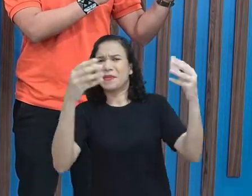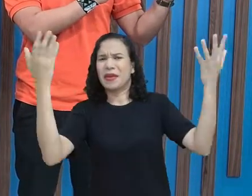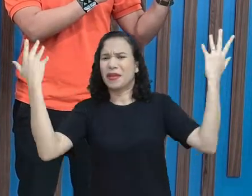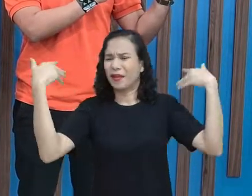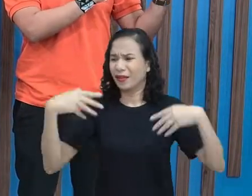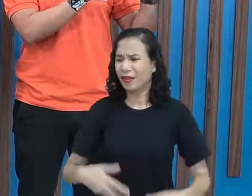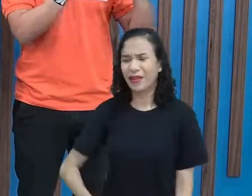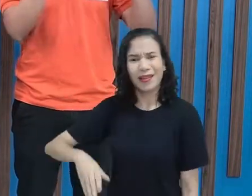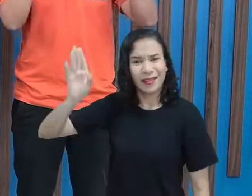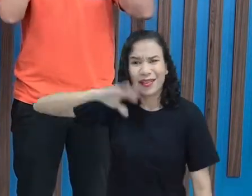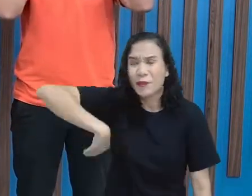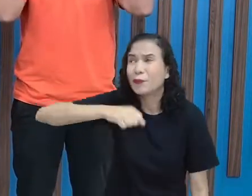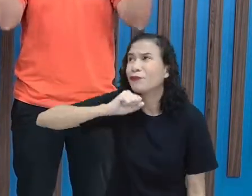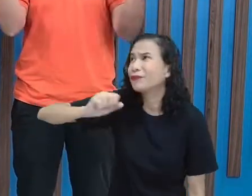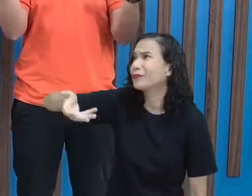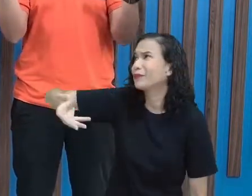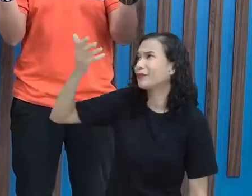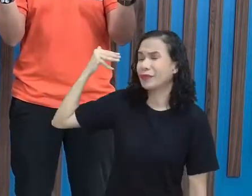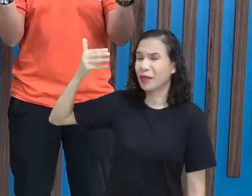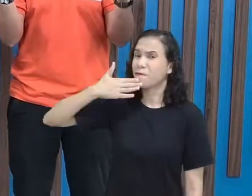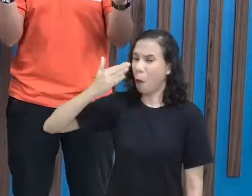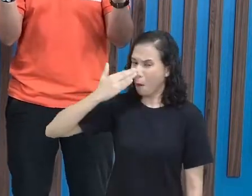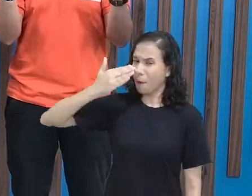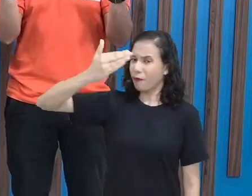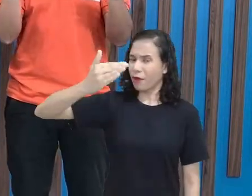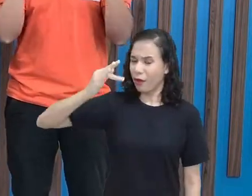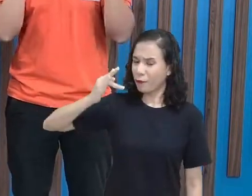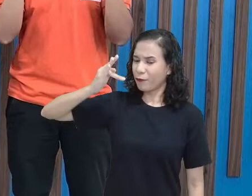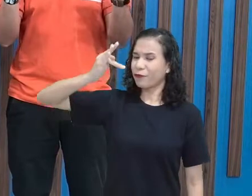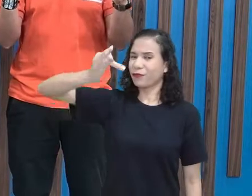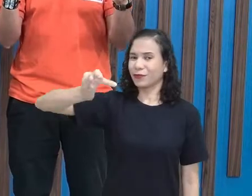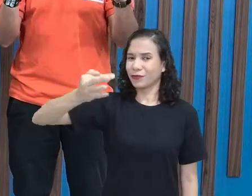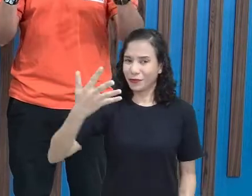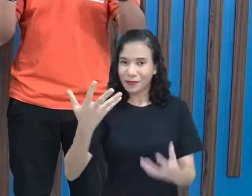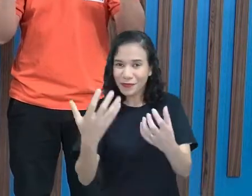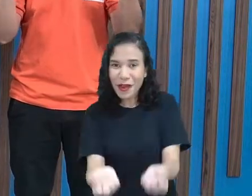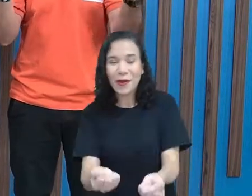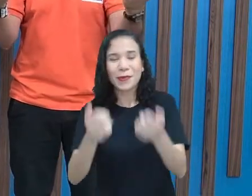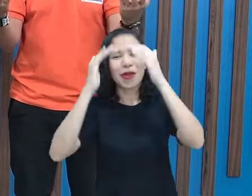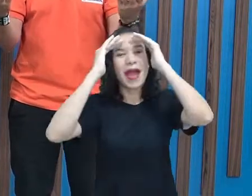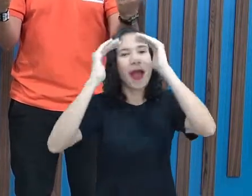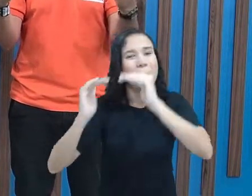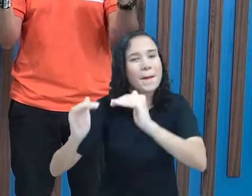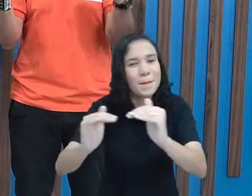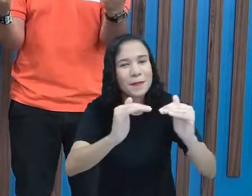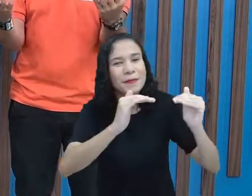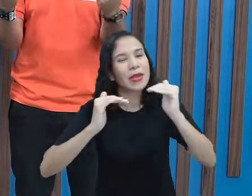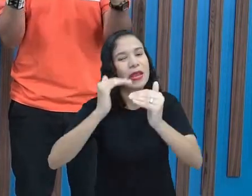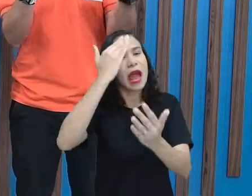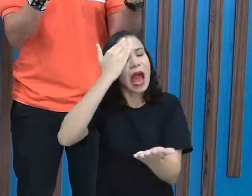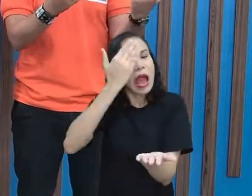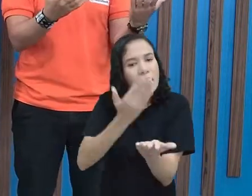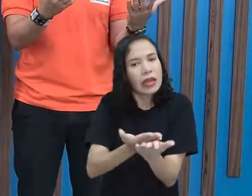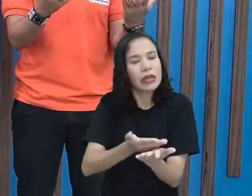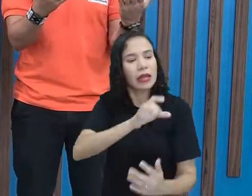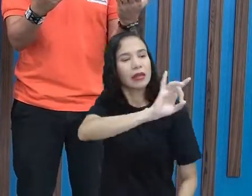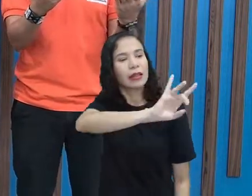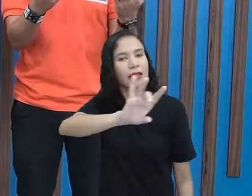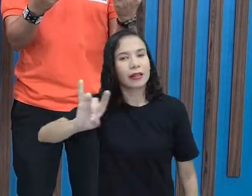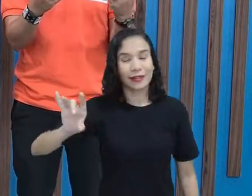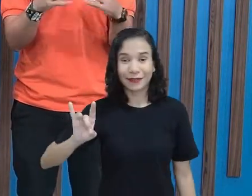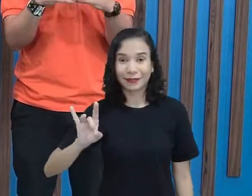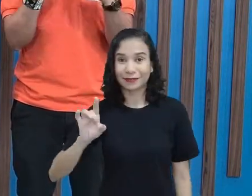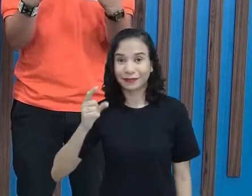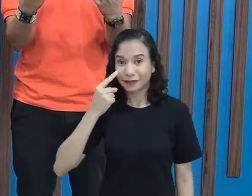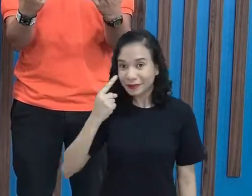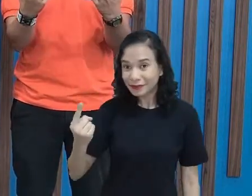Idade muito tempo, Média, minha né? gente. Então, ó, vamos para frente com isso aí, vamos embora, né? Respeitar o credo do outro, né?